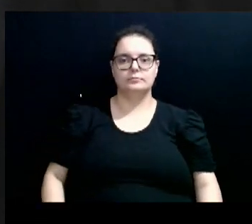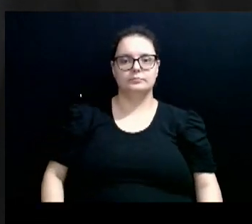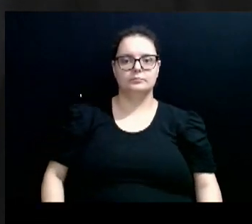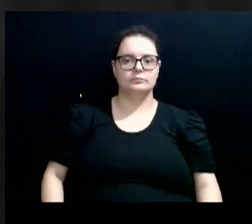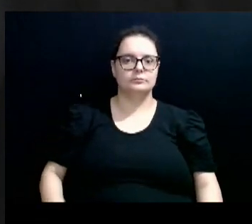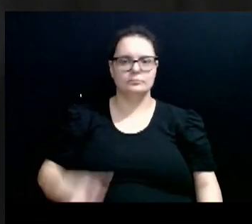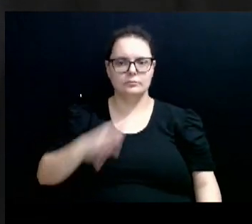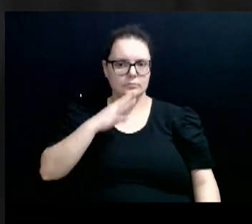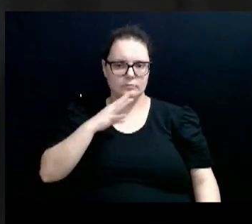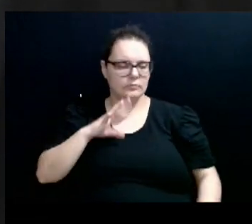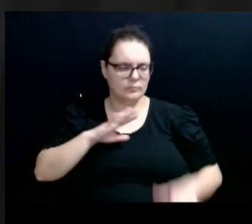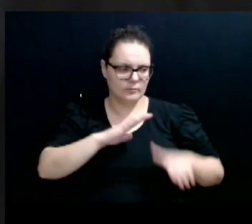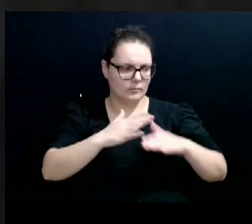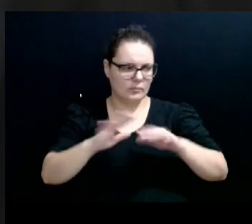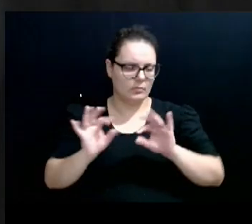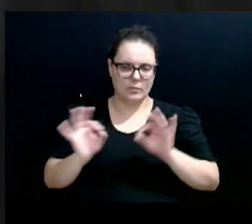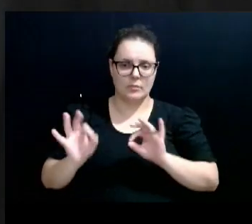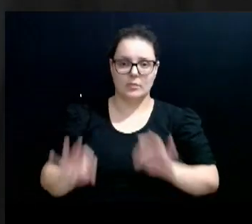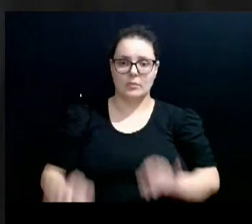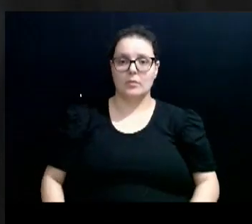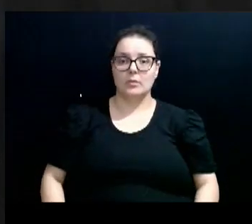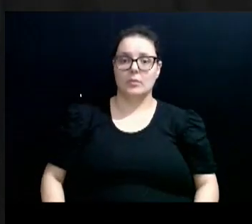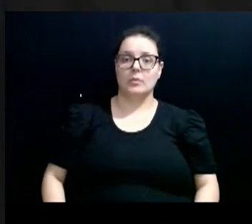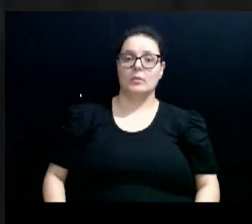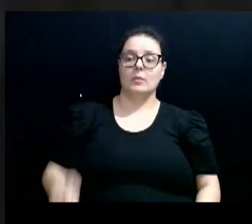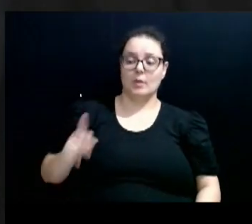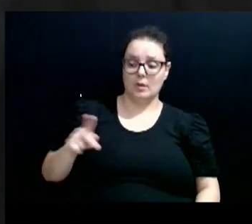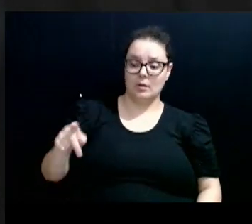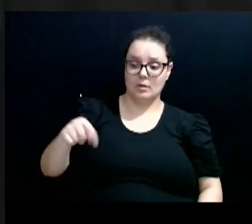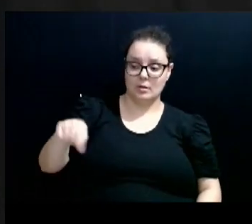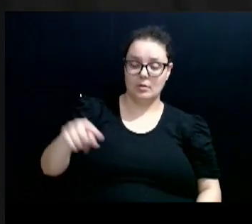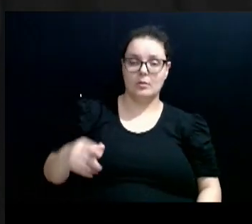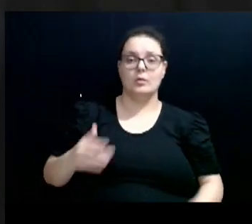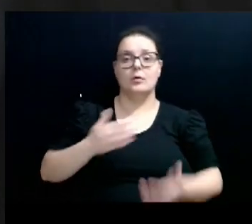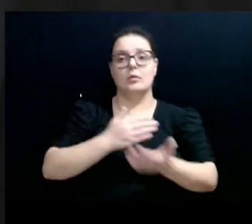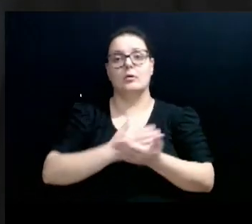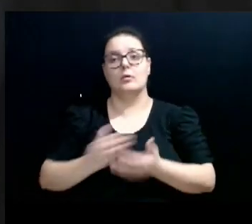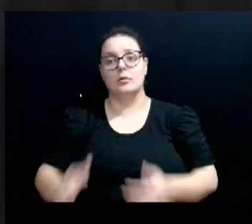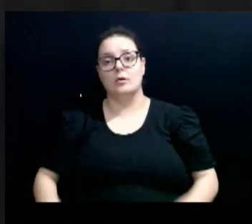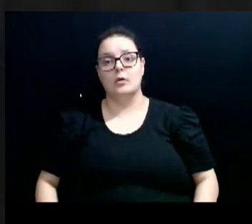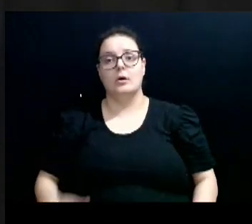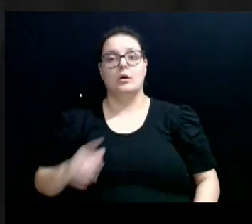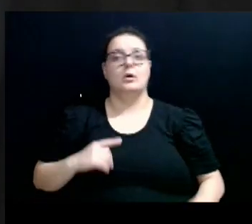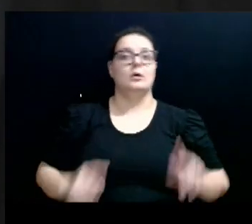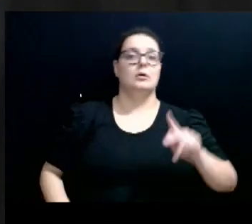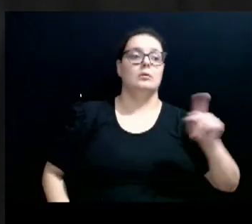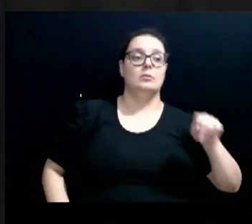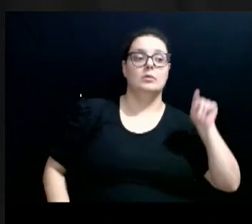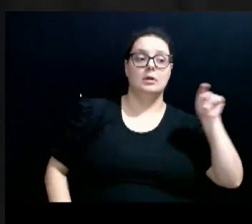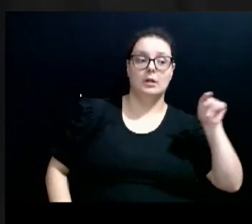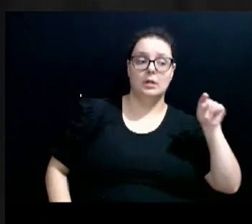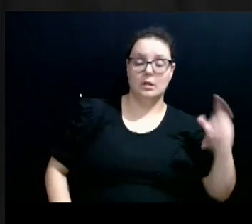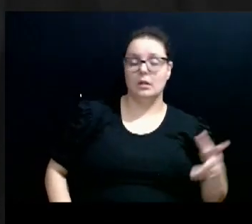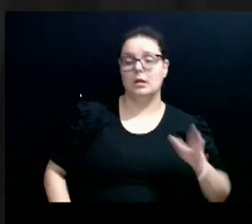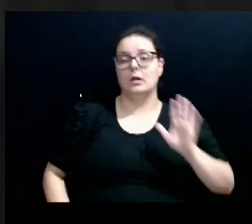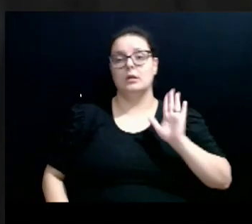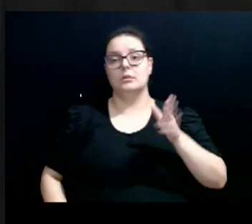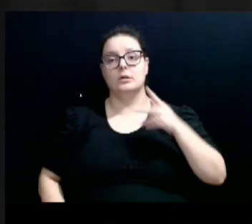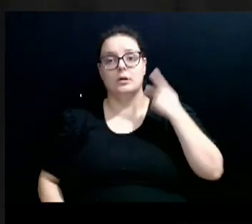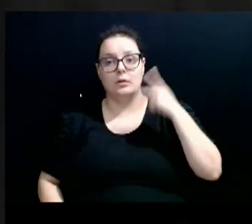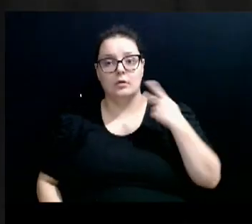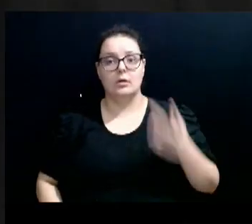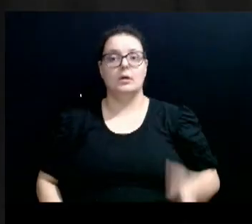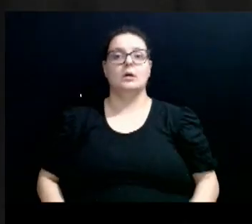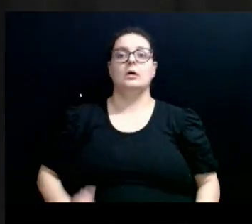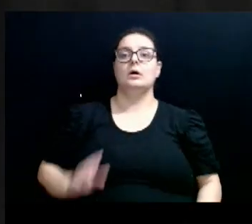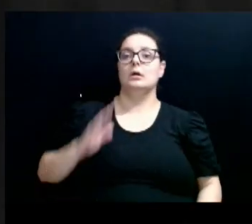nada, mas esses professores começaram a falar: olha, eu tenho um professor lá que ele já foi vereador, ele entende de política, é